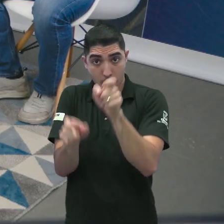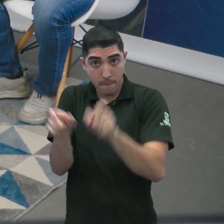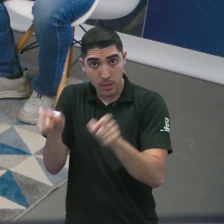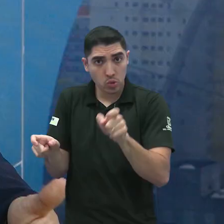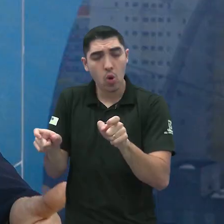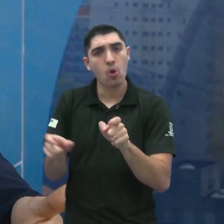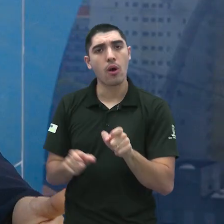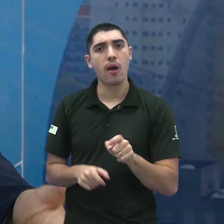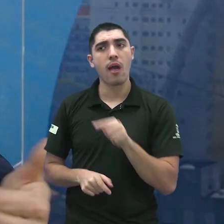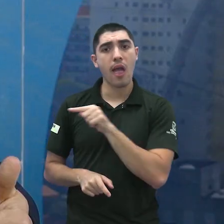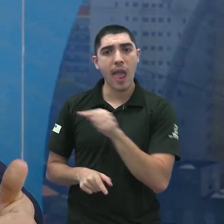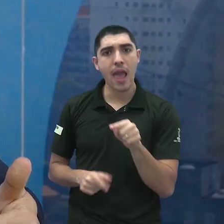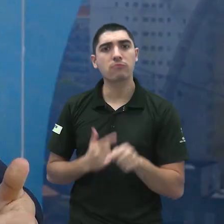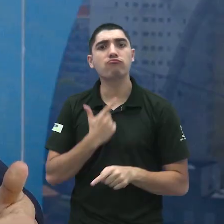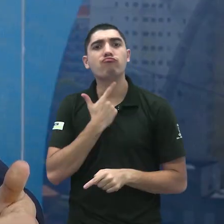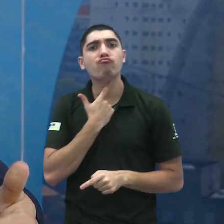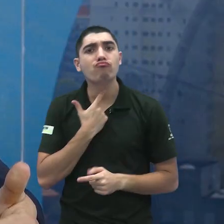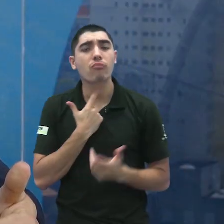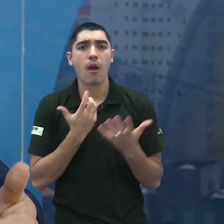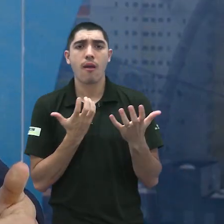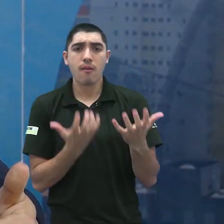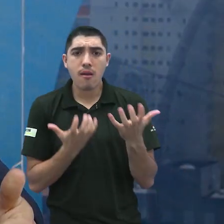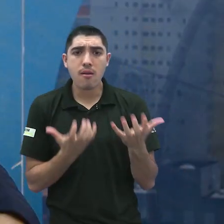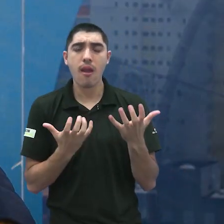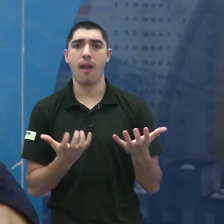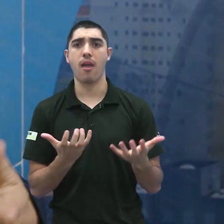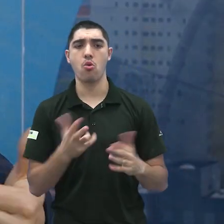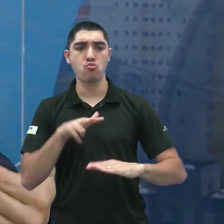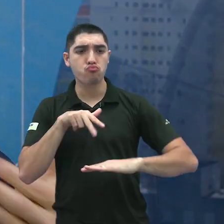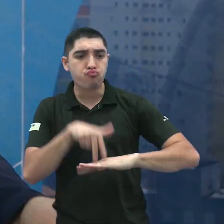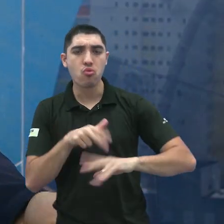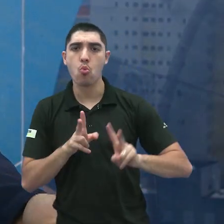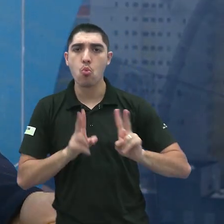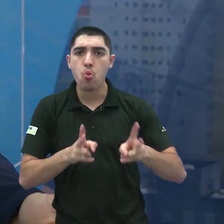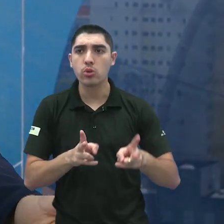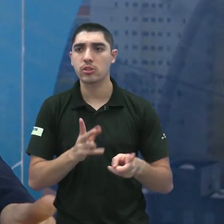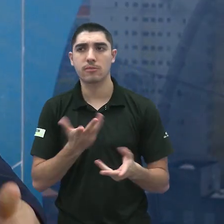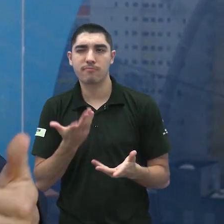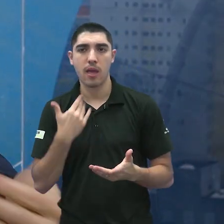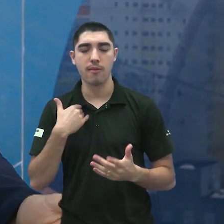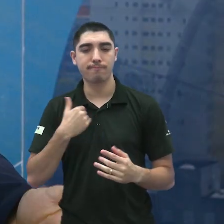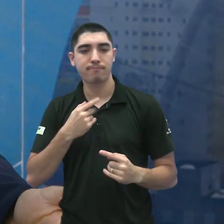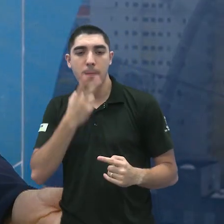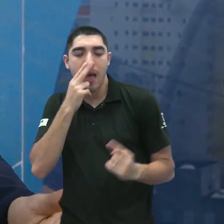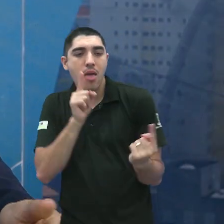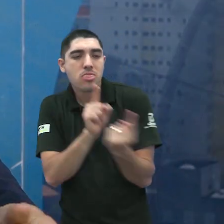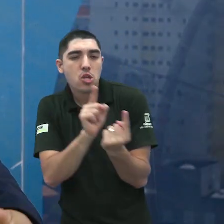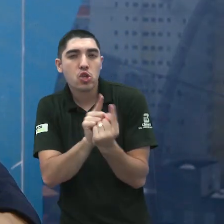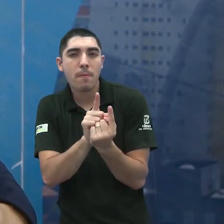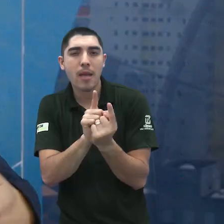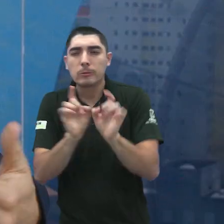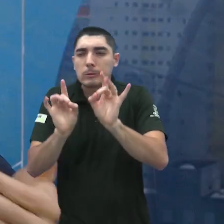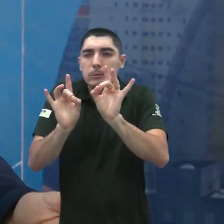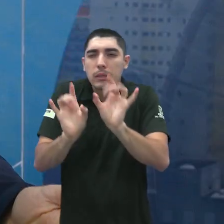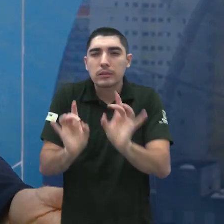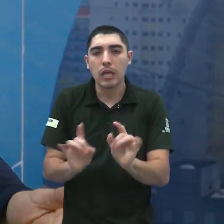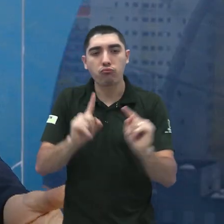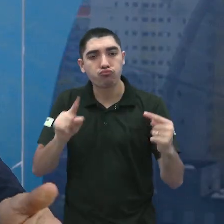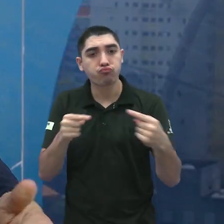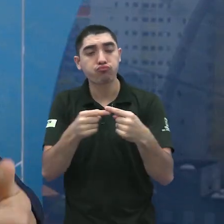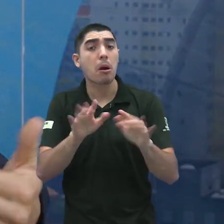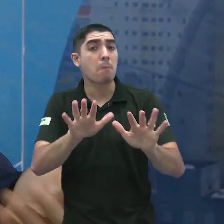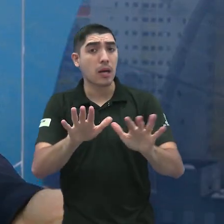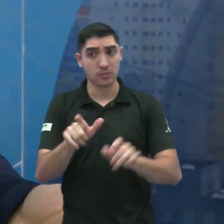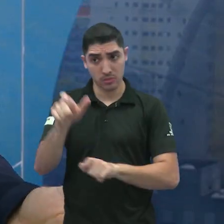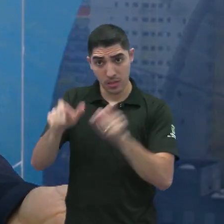dispostas elas desejam essa personalização, elas desejam um atendimento personalizado, único, mas também o quanto elas estão